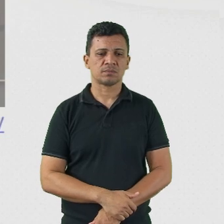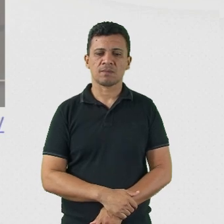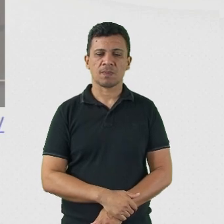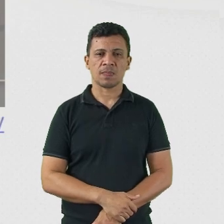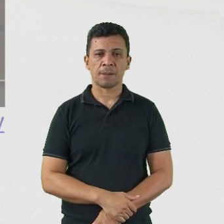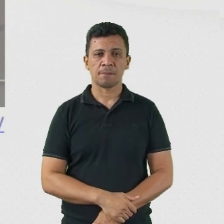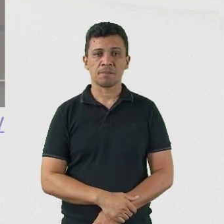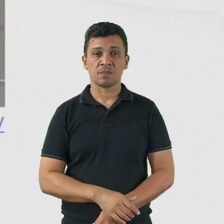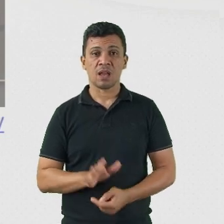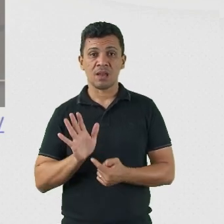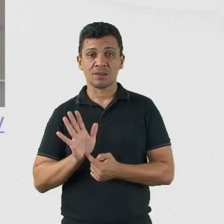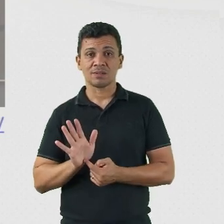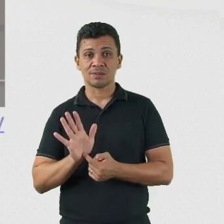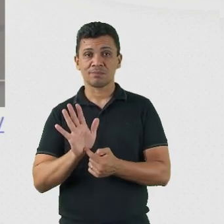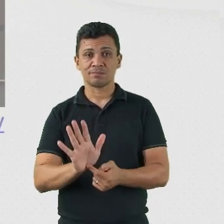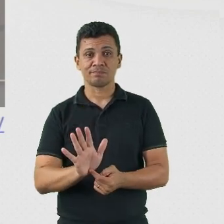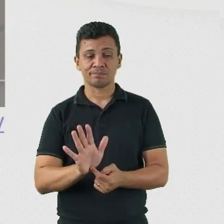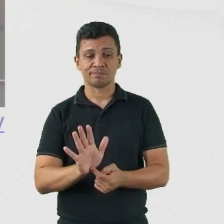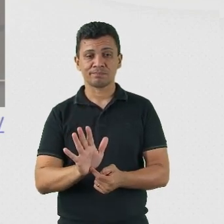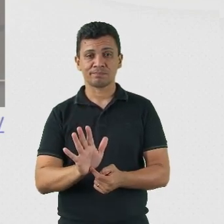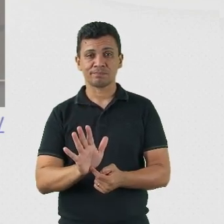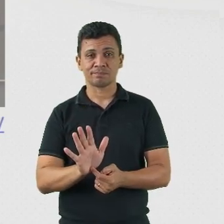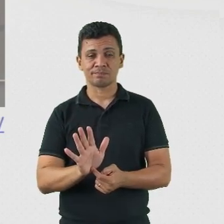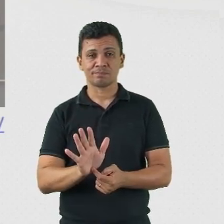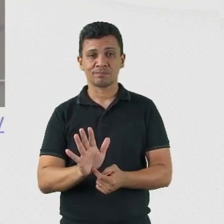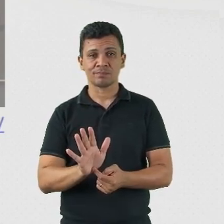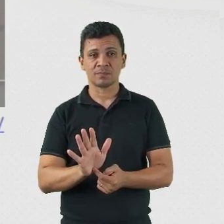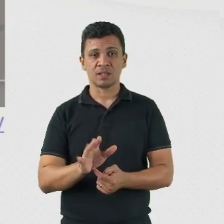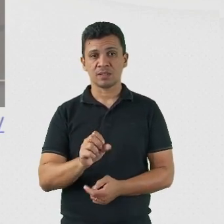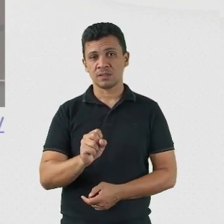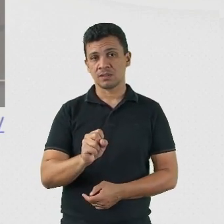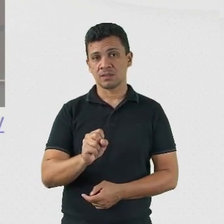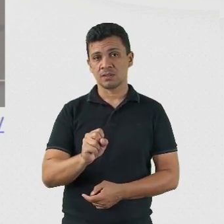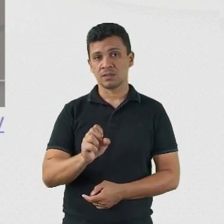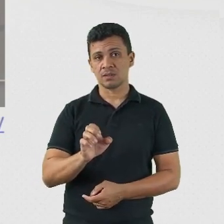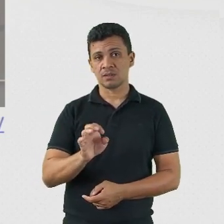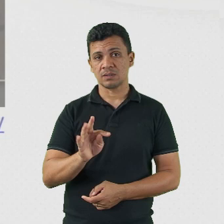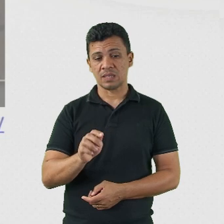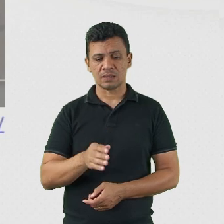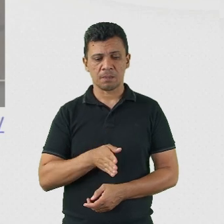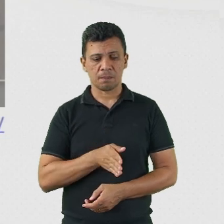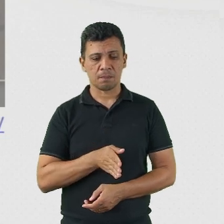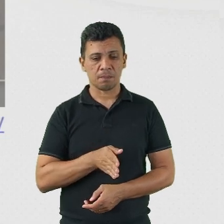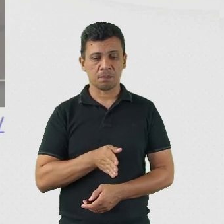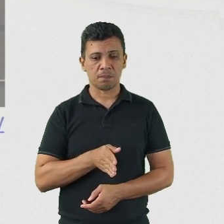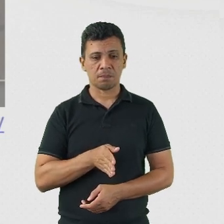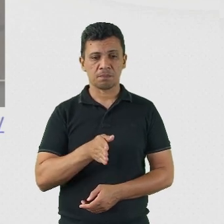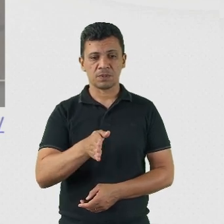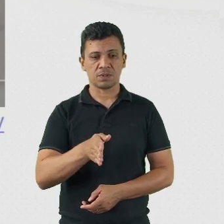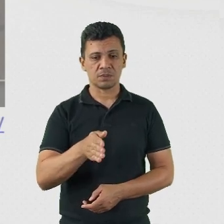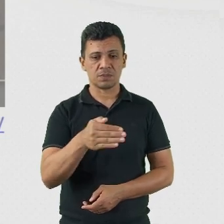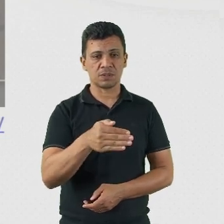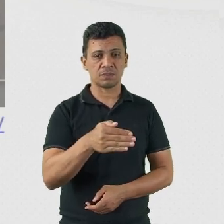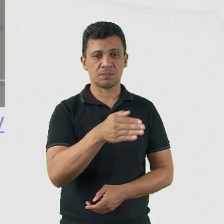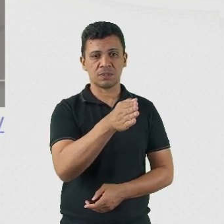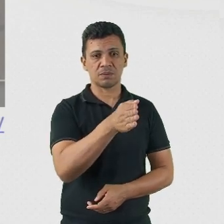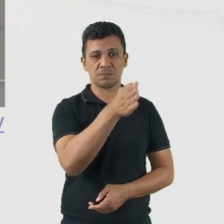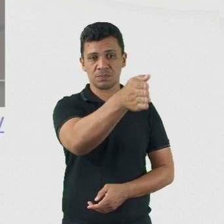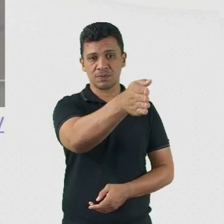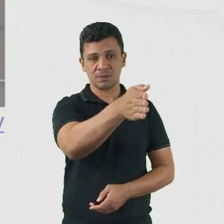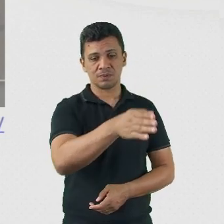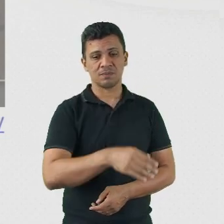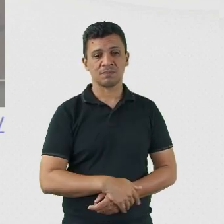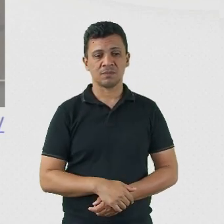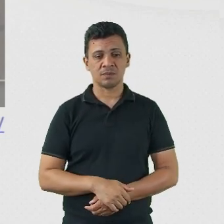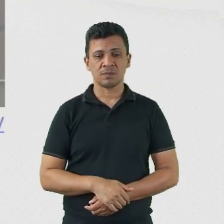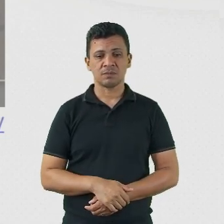as indicações e as setas, os direcionamentos que o Max oferece to the